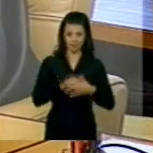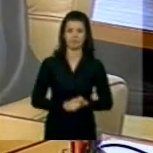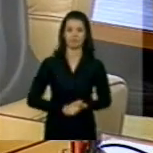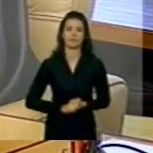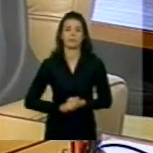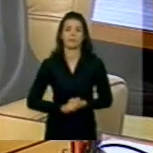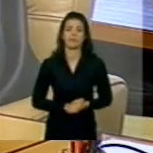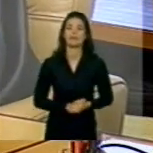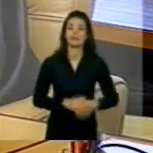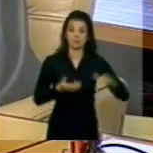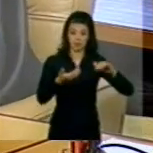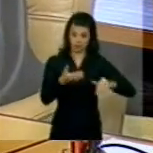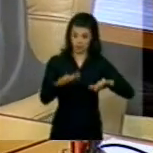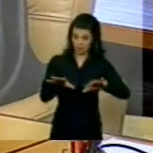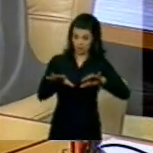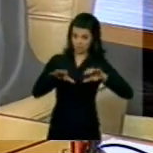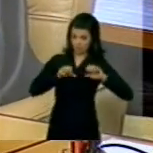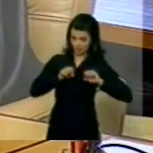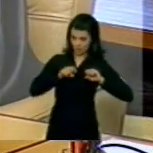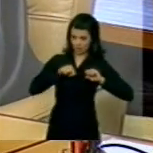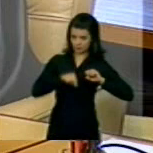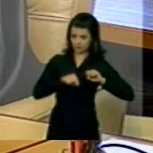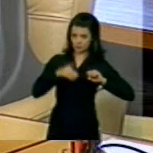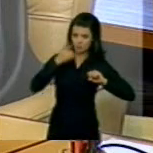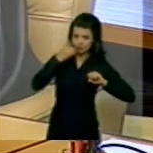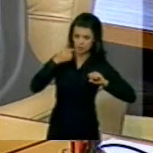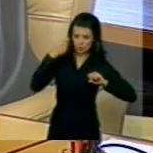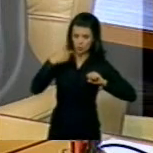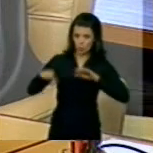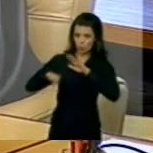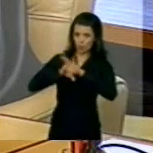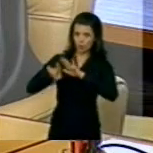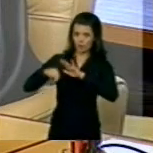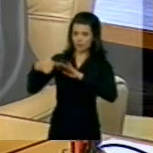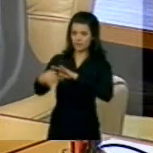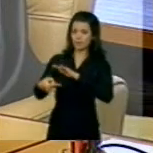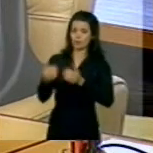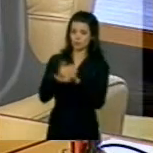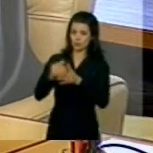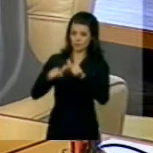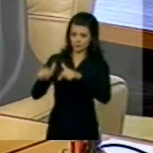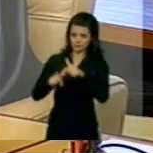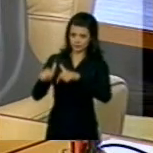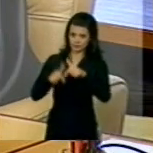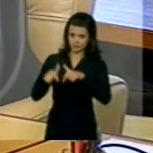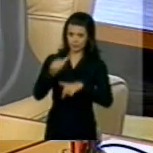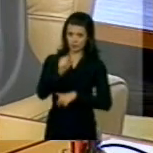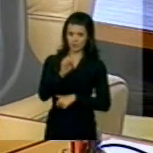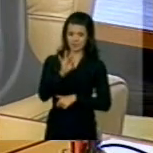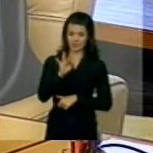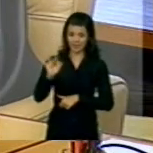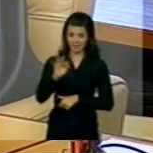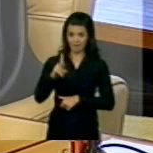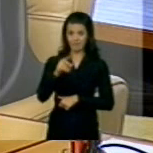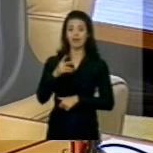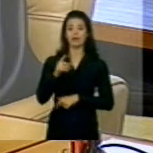Recebida a denúncia contra o senador ou deputado por crime ocorrido após a diplomação, o Supremo Tribunal Federal dará